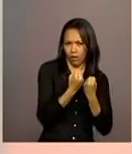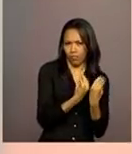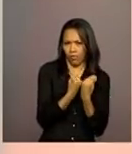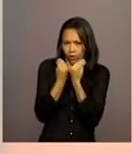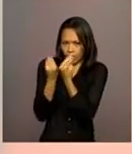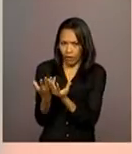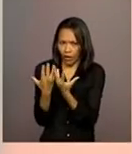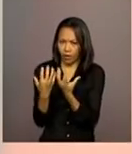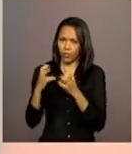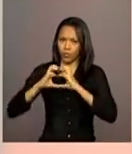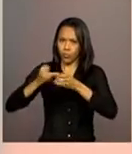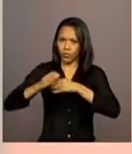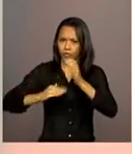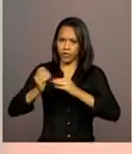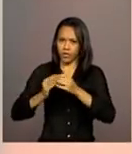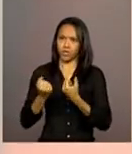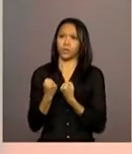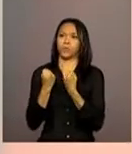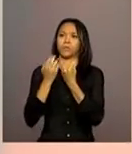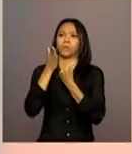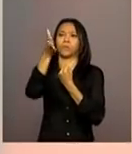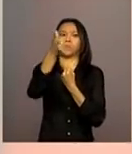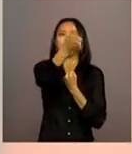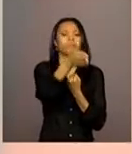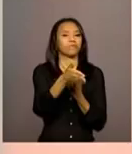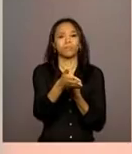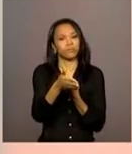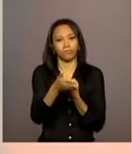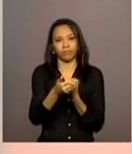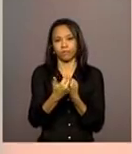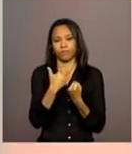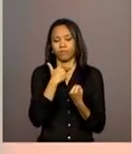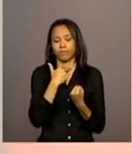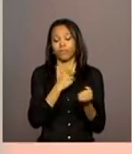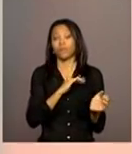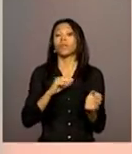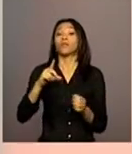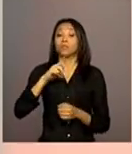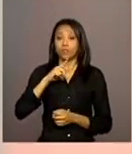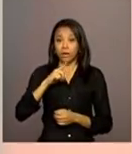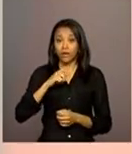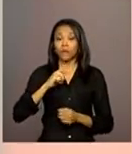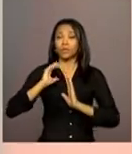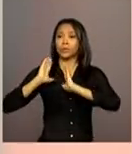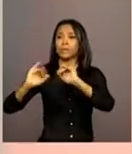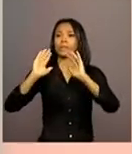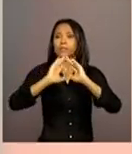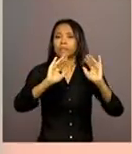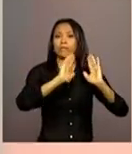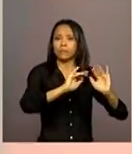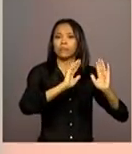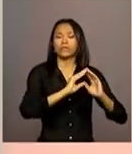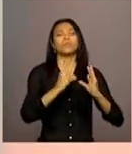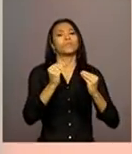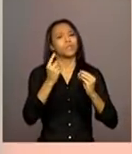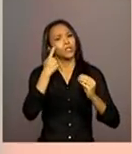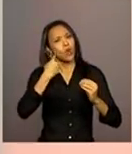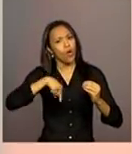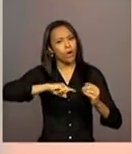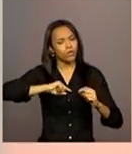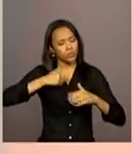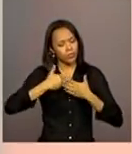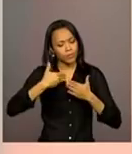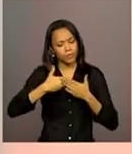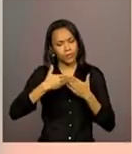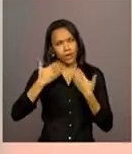mas existe uma uma demanda muito grande que também tá em estudo que muitas